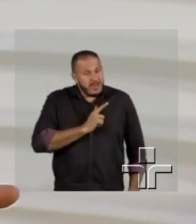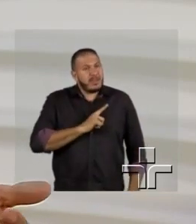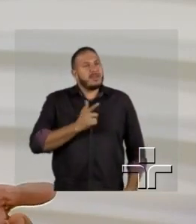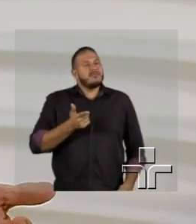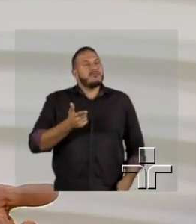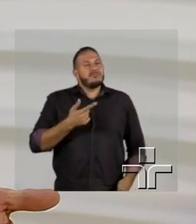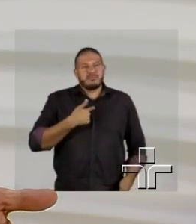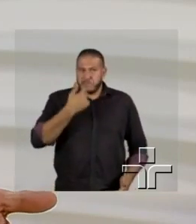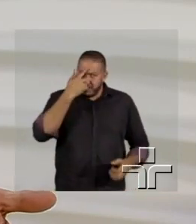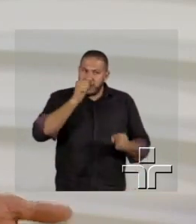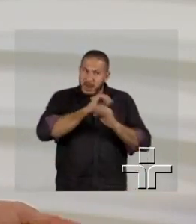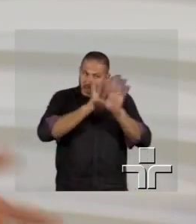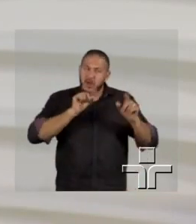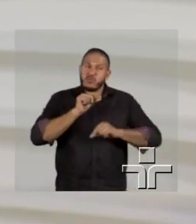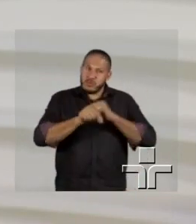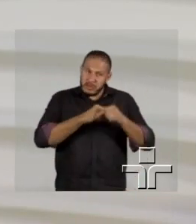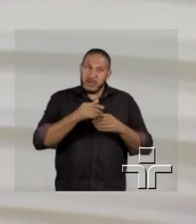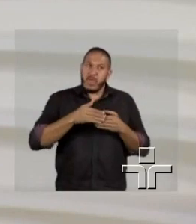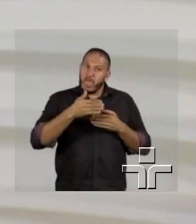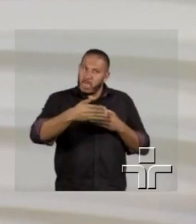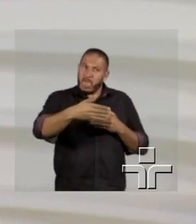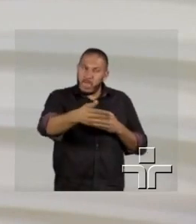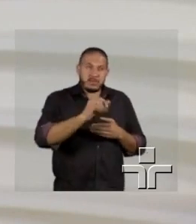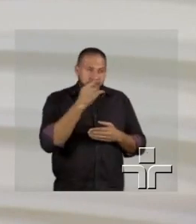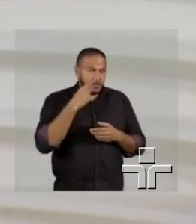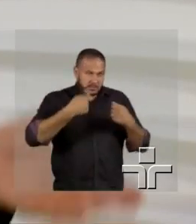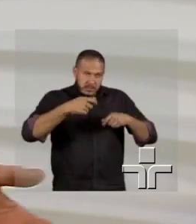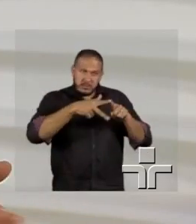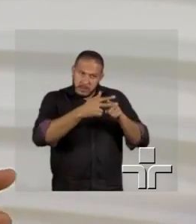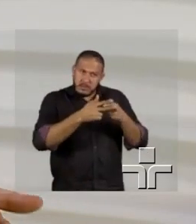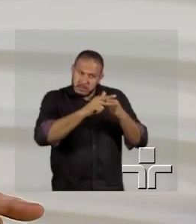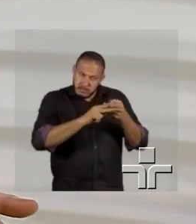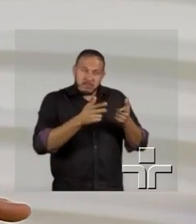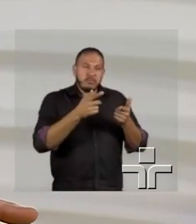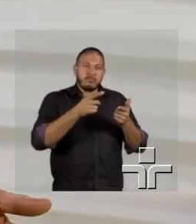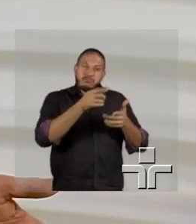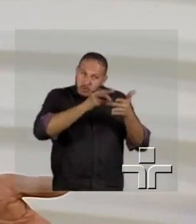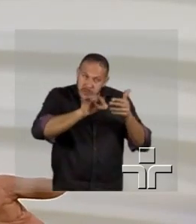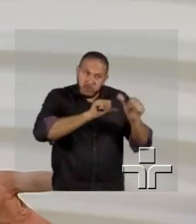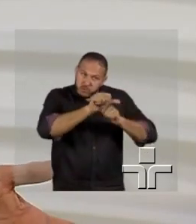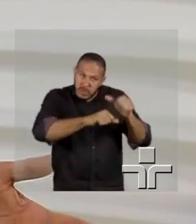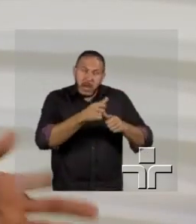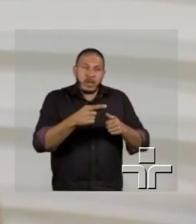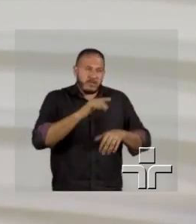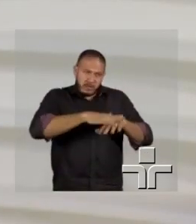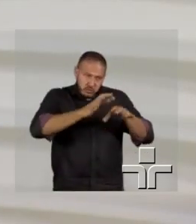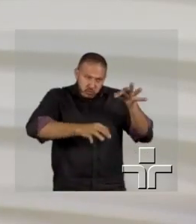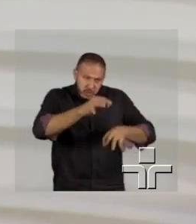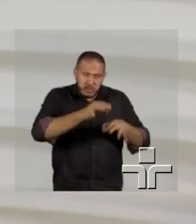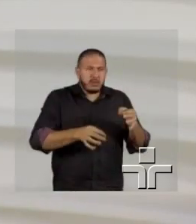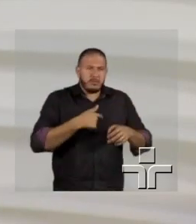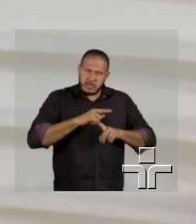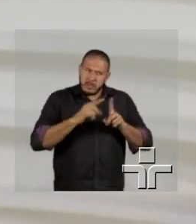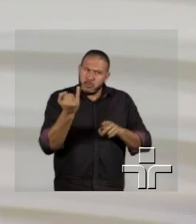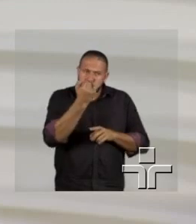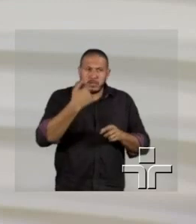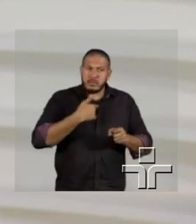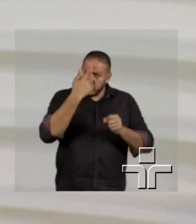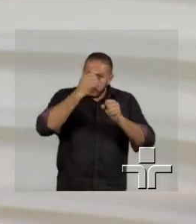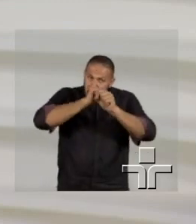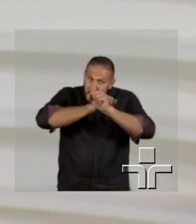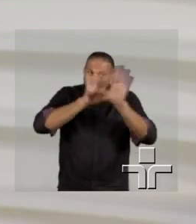teve uma vez me perguntaram, e o Queiroz? Não sei quem é o Queiroz. Eu não tenho nem curiosidade para saber quem é o Queiroz. Eu não tinha nem tempo para me preocupar com isso,